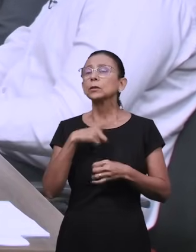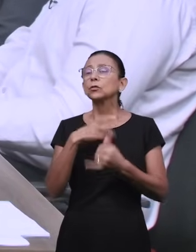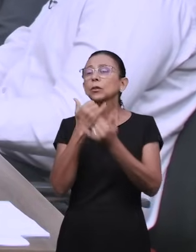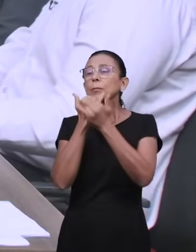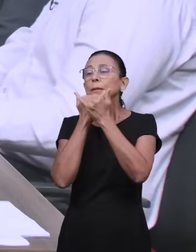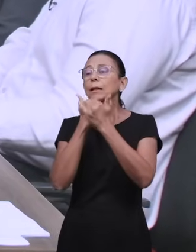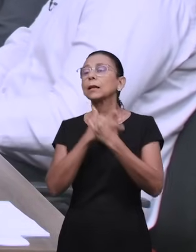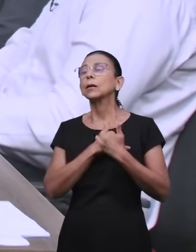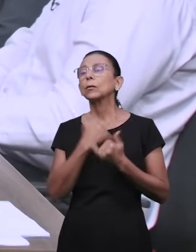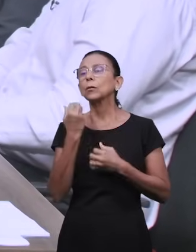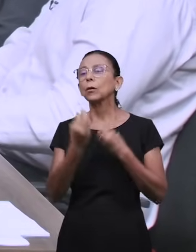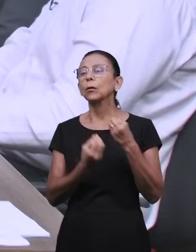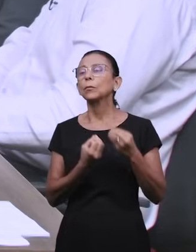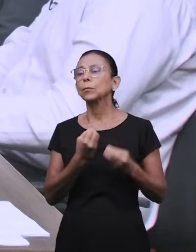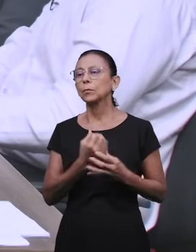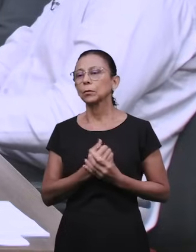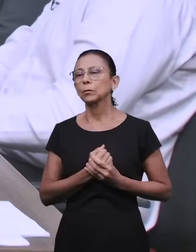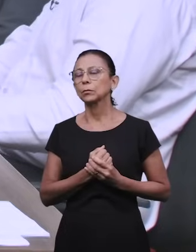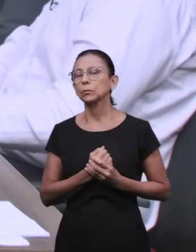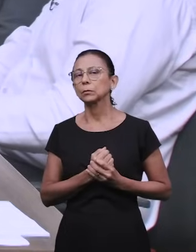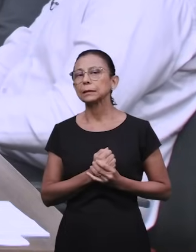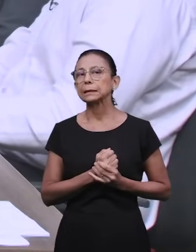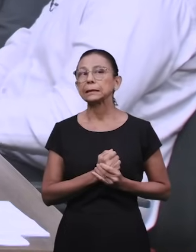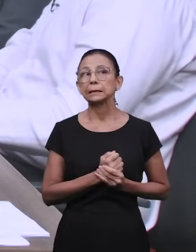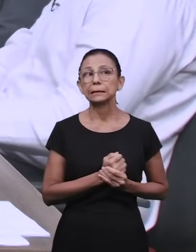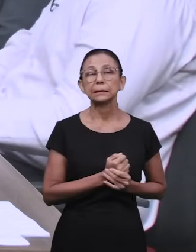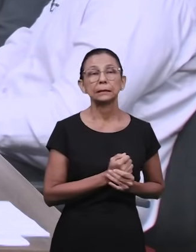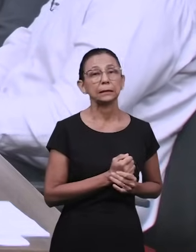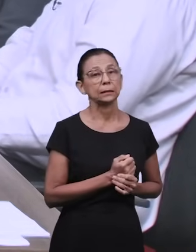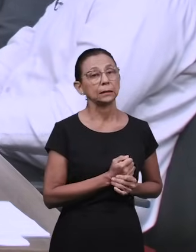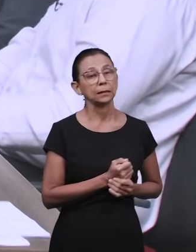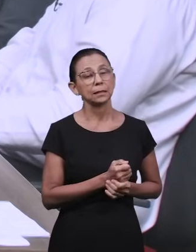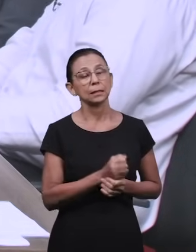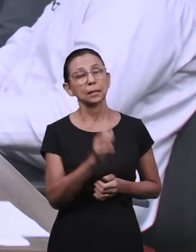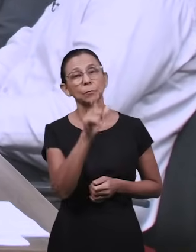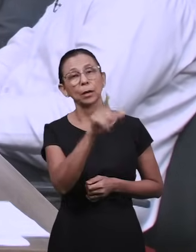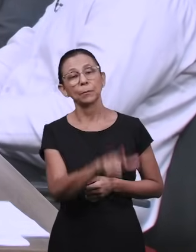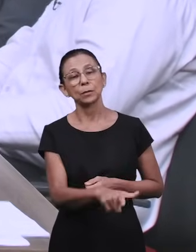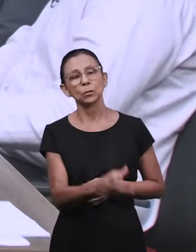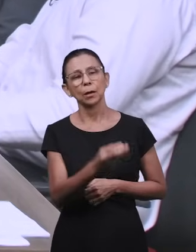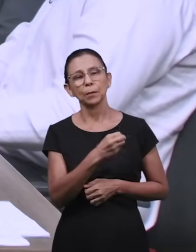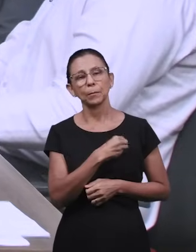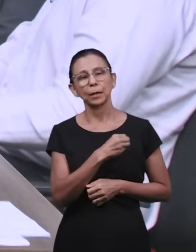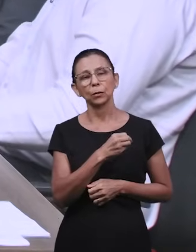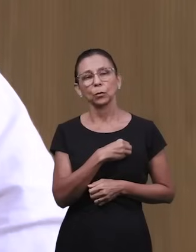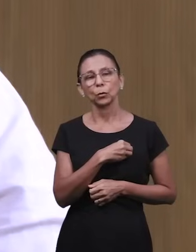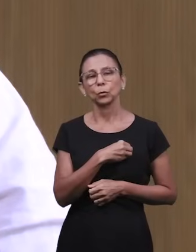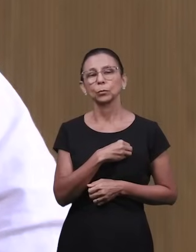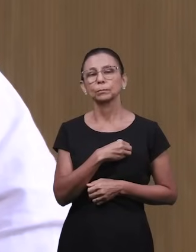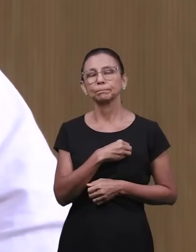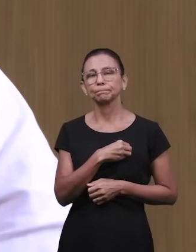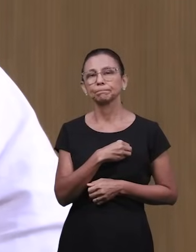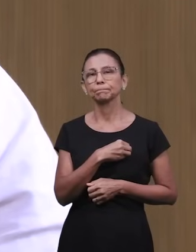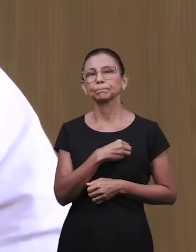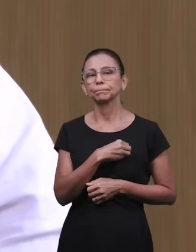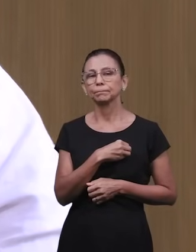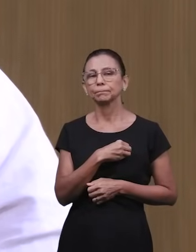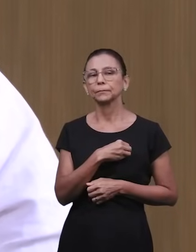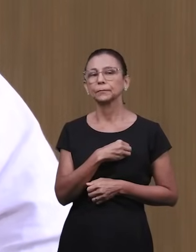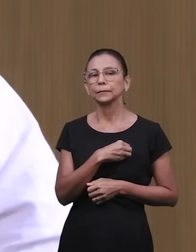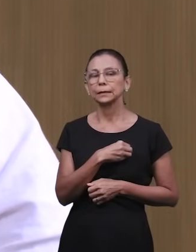Quando o perdão era identificado como algo necessário por alguém, havia